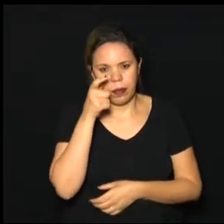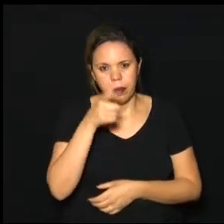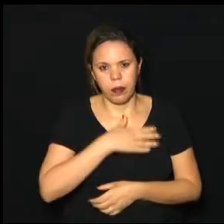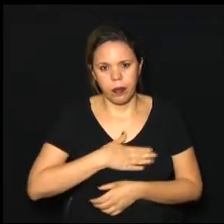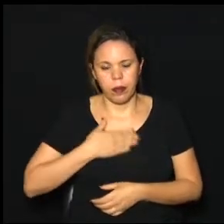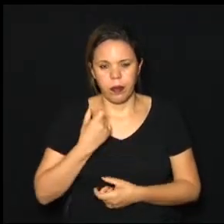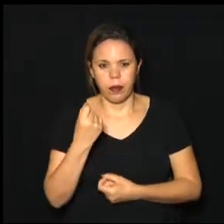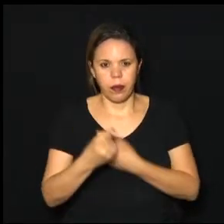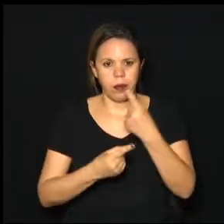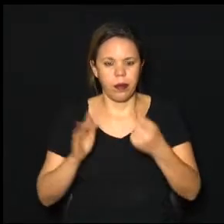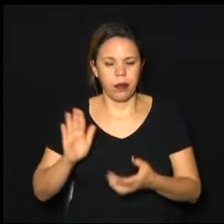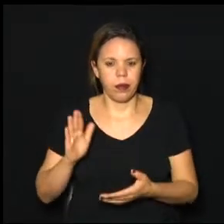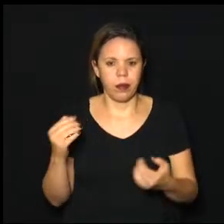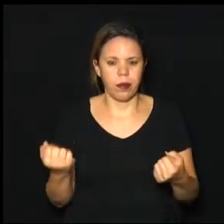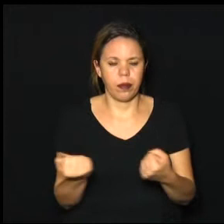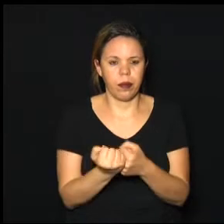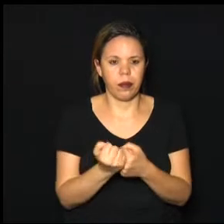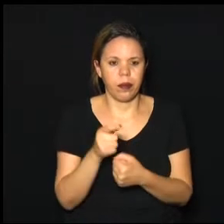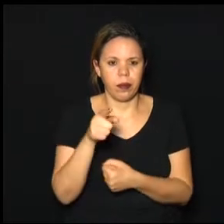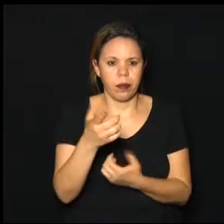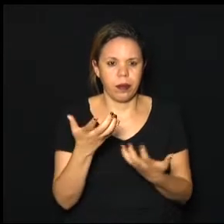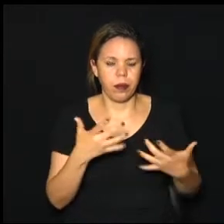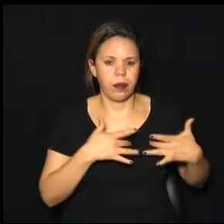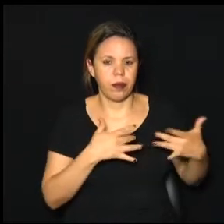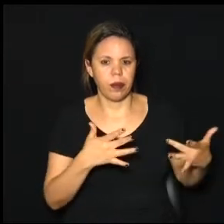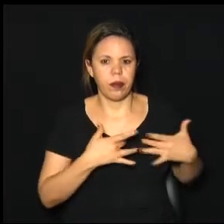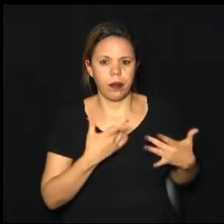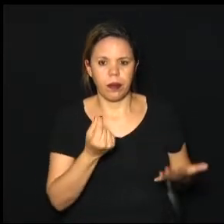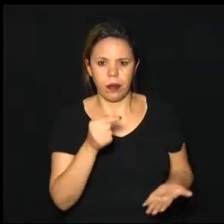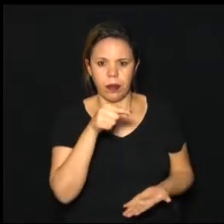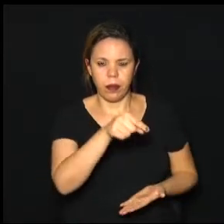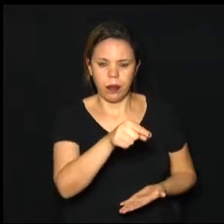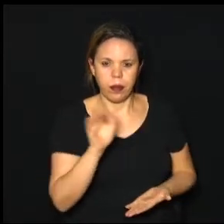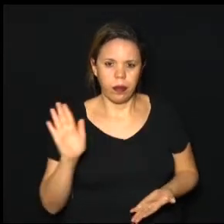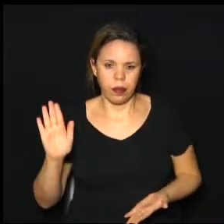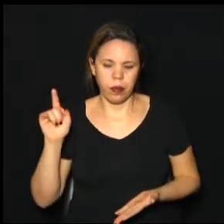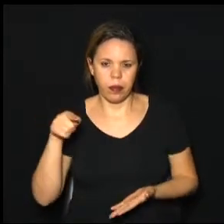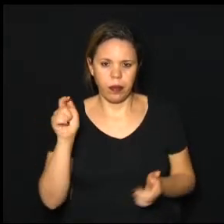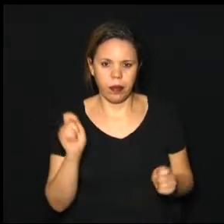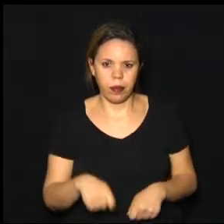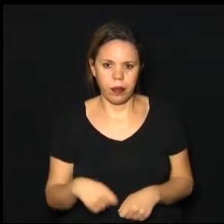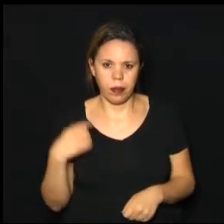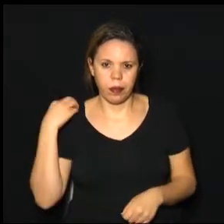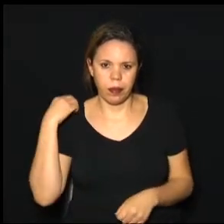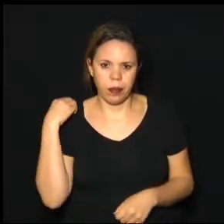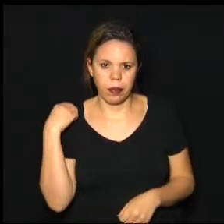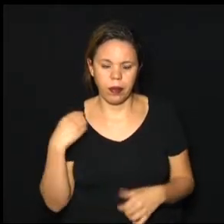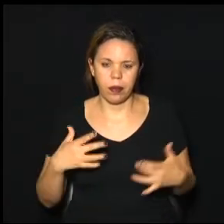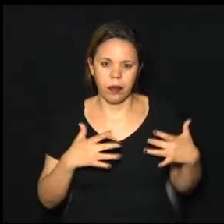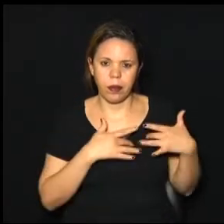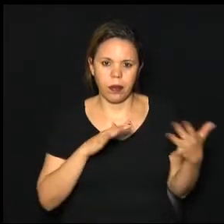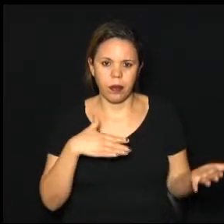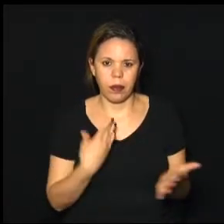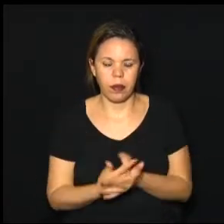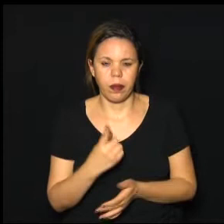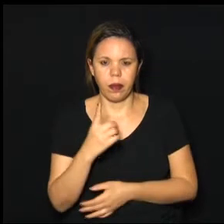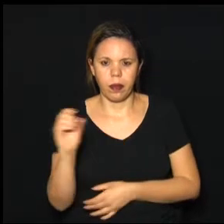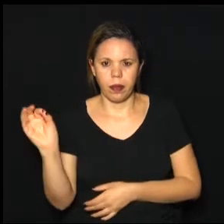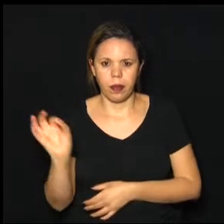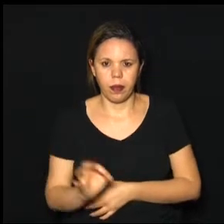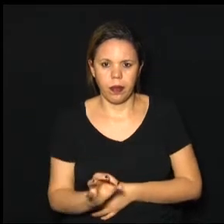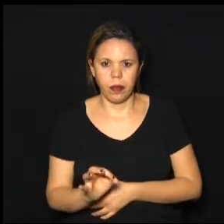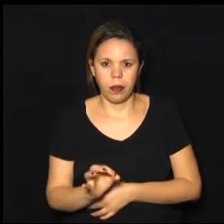algum candidato, apoia algum candidato e você quer doar dinheiro para esse candidato, você pode. Você poderá doar até